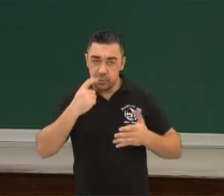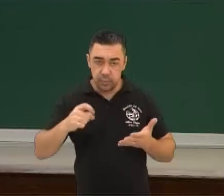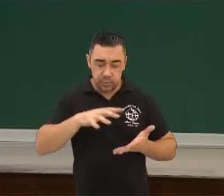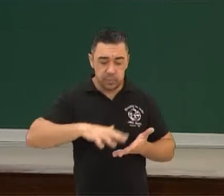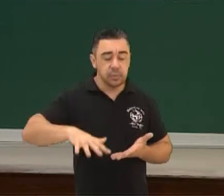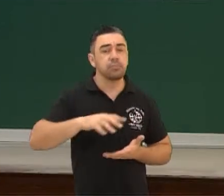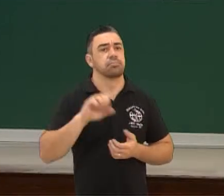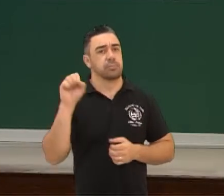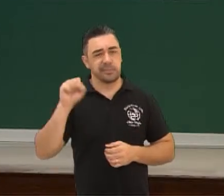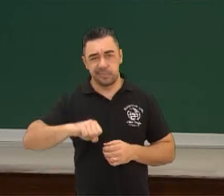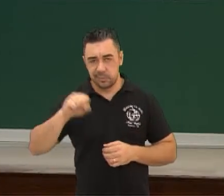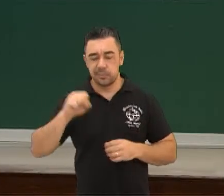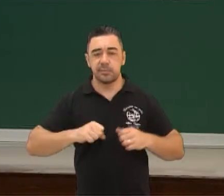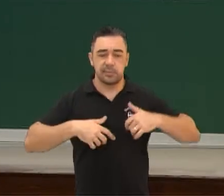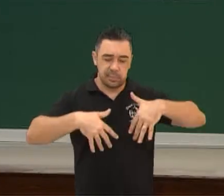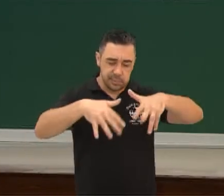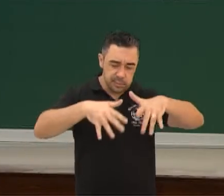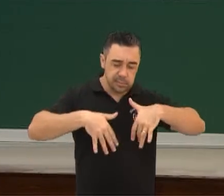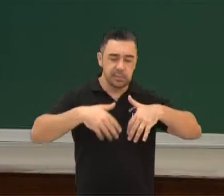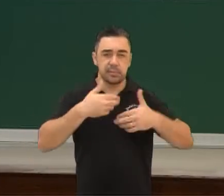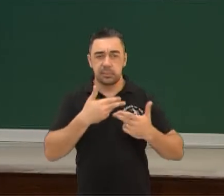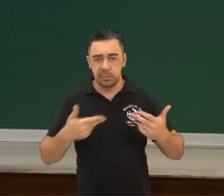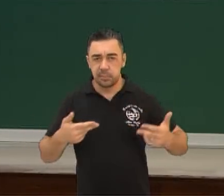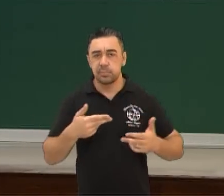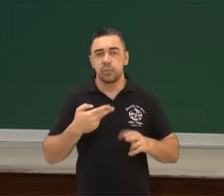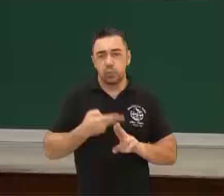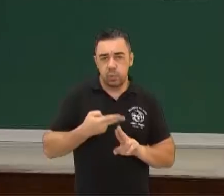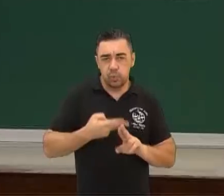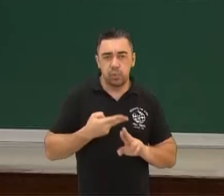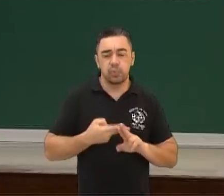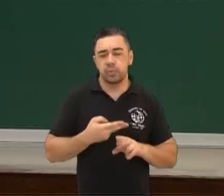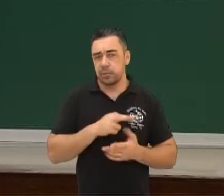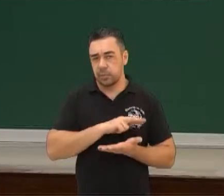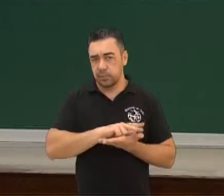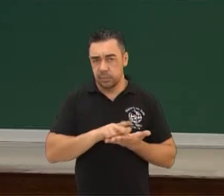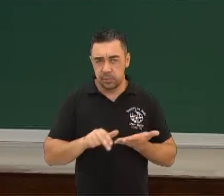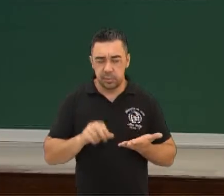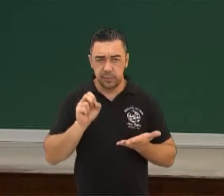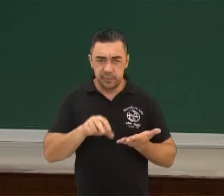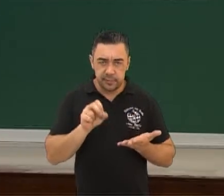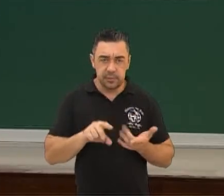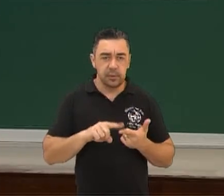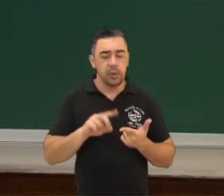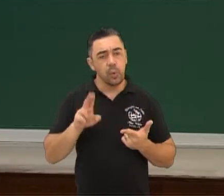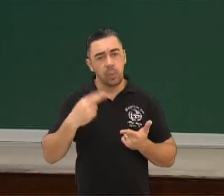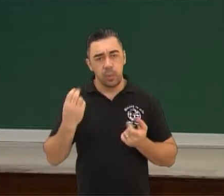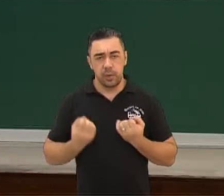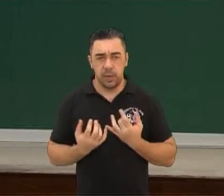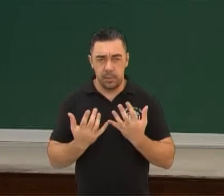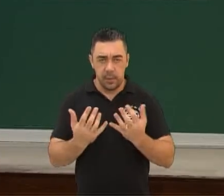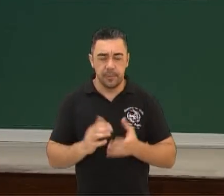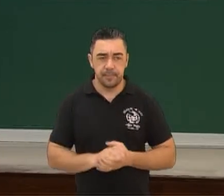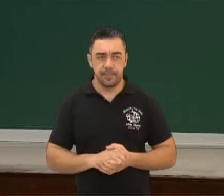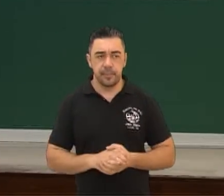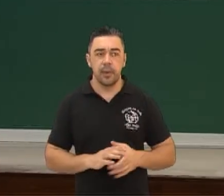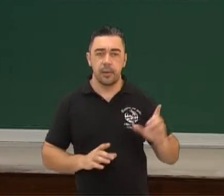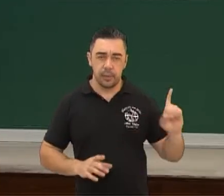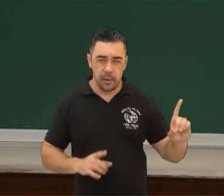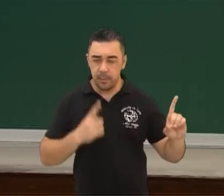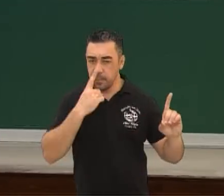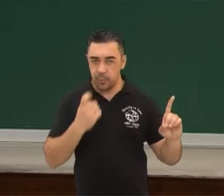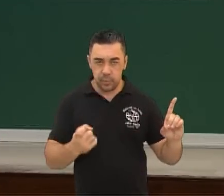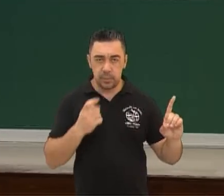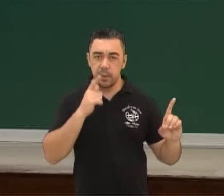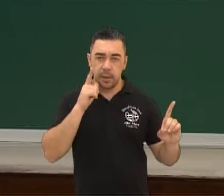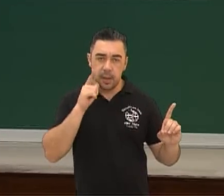agricultura, elas contaminam o solo, seja pelo uso de agrotóxicos, seja pelas queimadas. Poluição da água